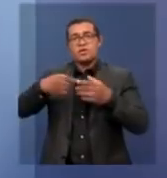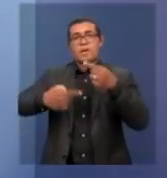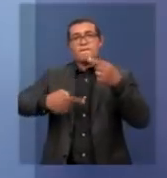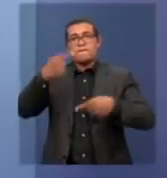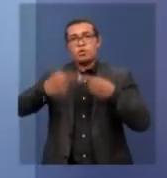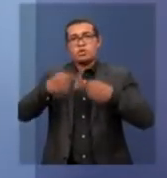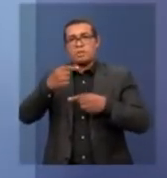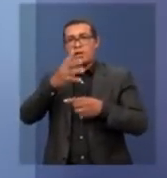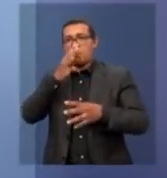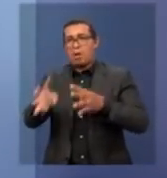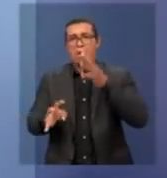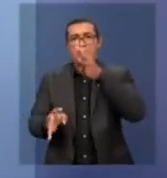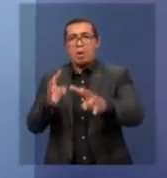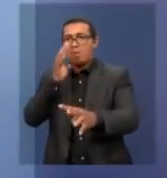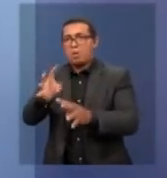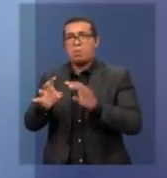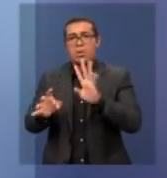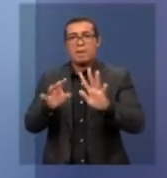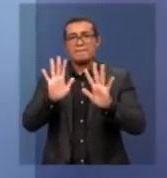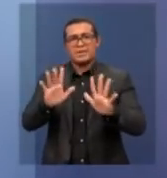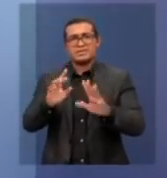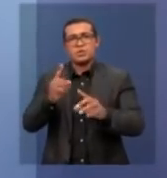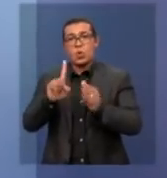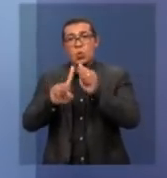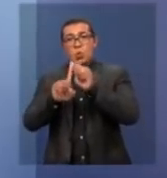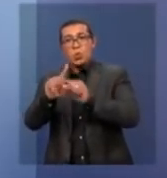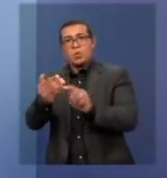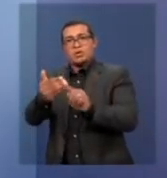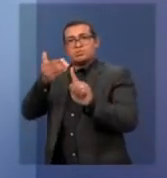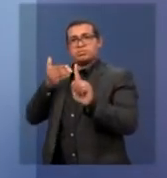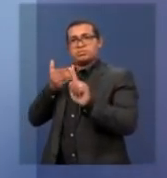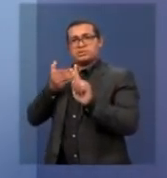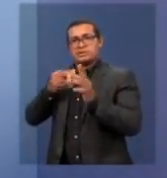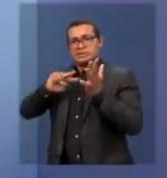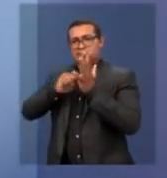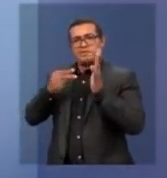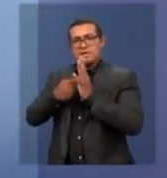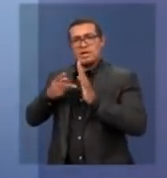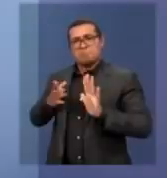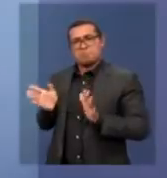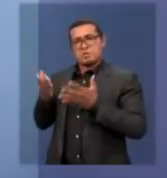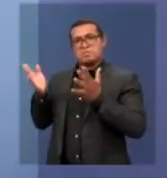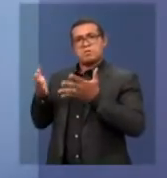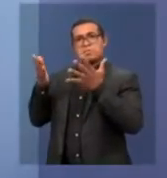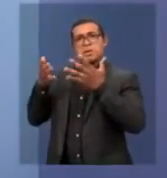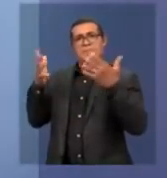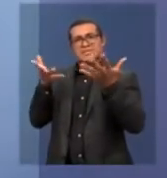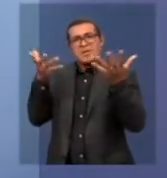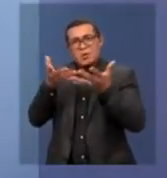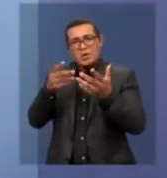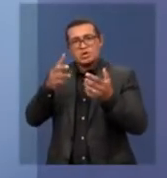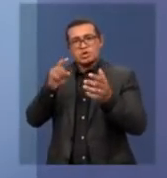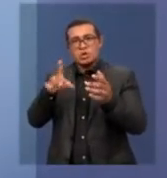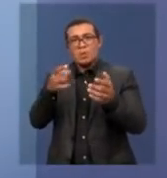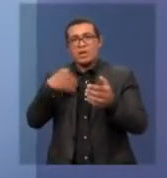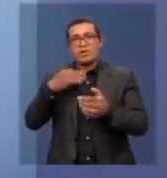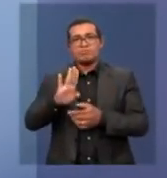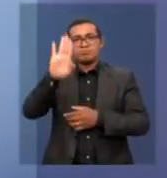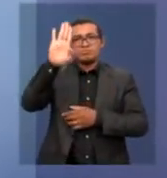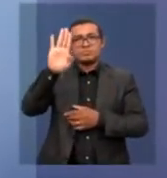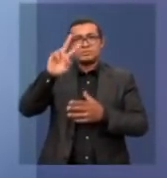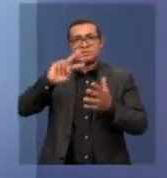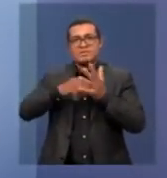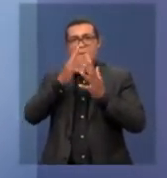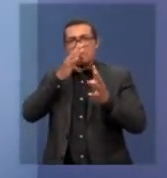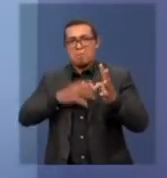há uma mês atrás ela é é um elogio da nossa ação e agora só porque é candidato nettheim